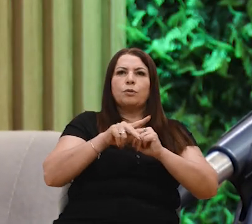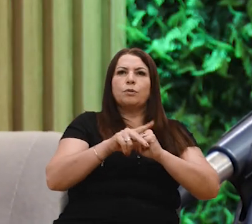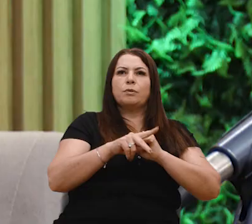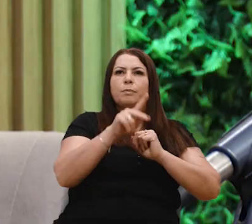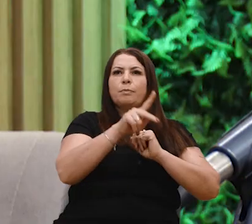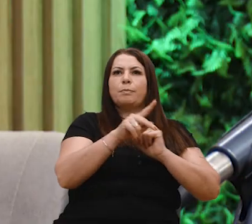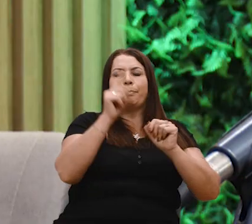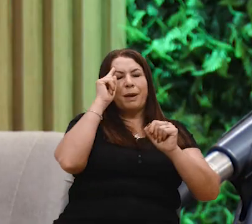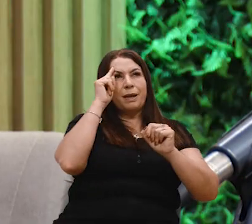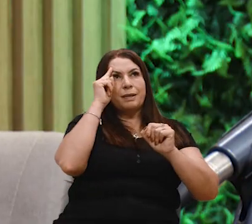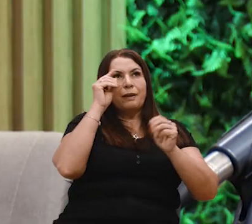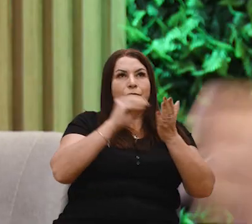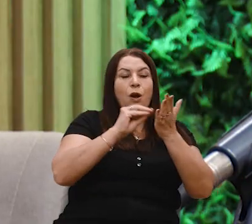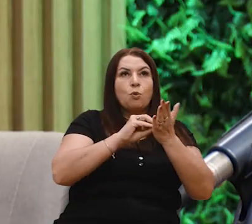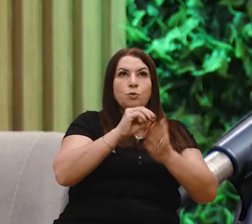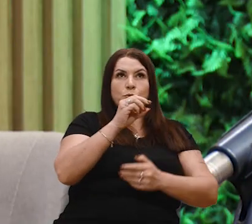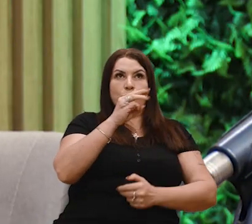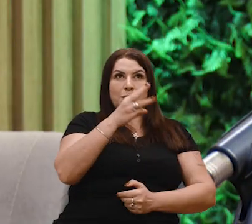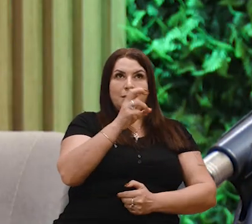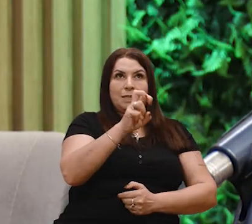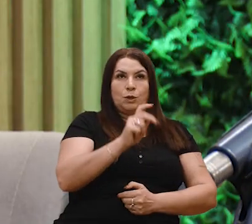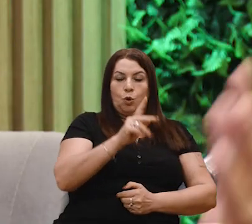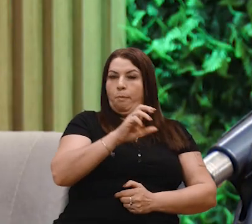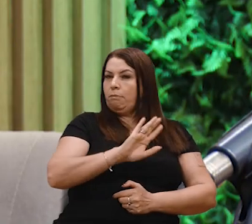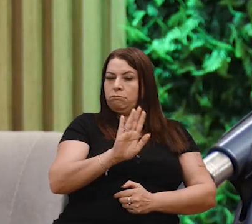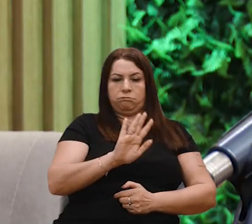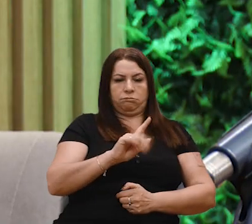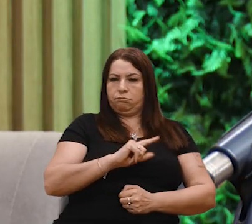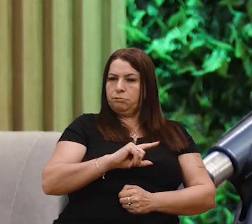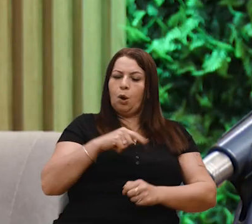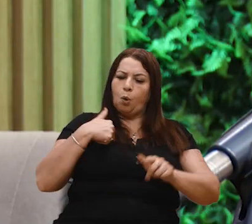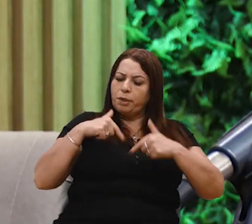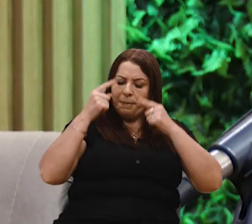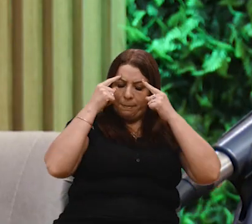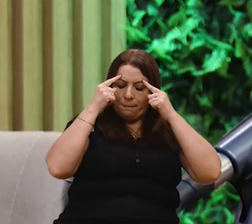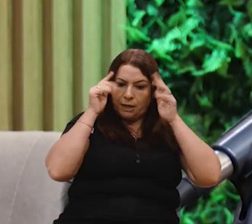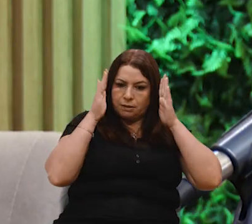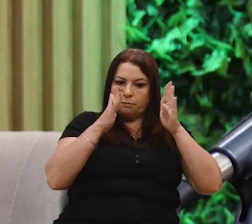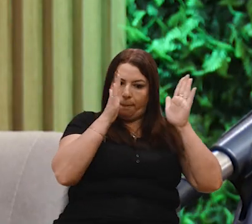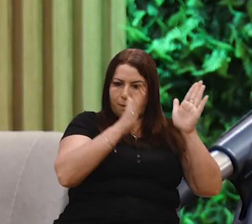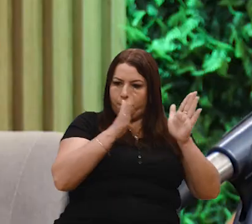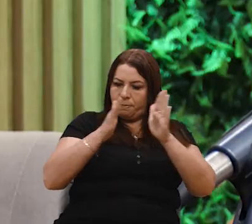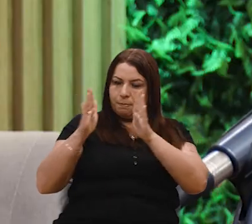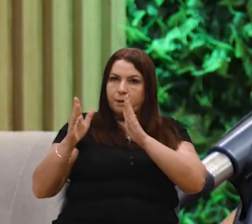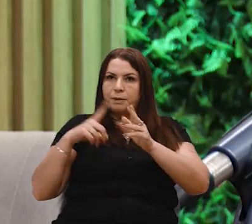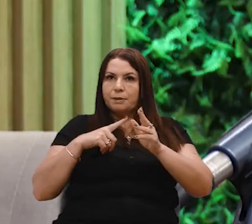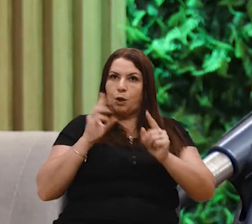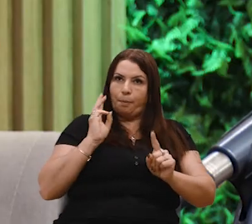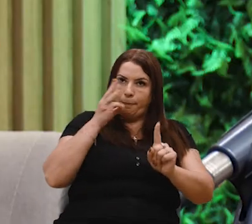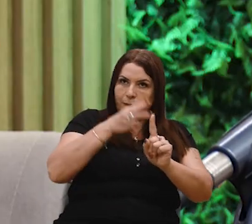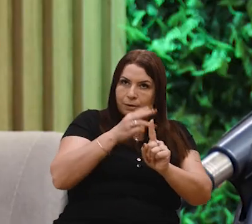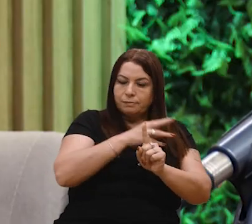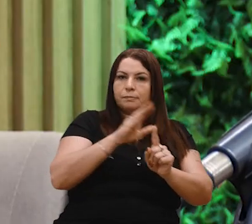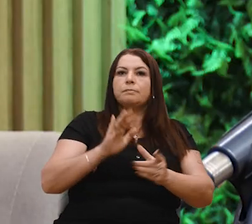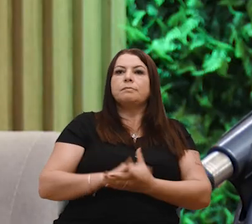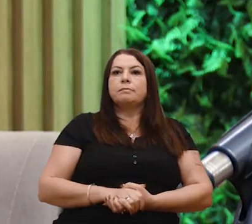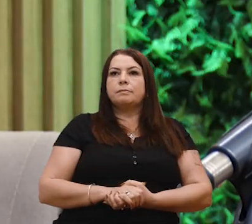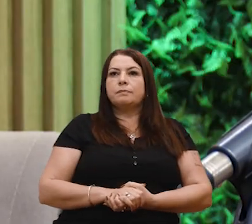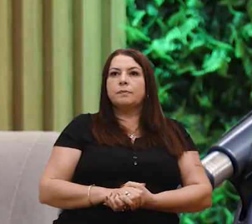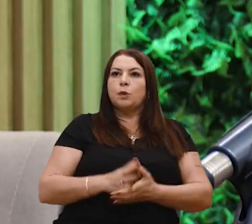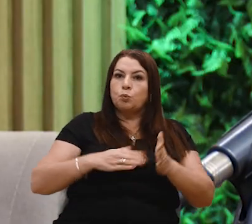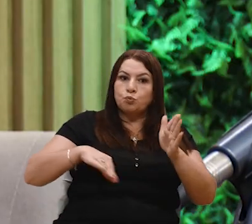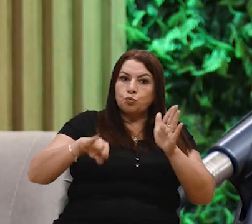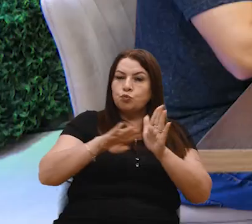nunca... eu tô no quilômetro 7, eu não tenho isso na minha cabeça. faltam 35. Não. Eu trabalho por partes e tal, então eu tenho